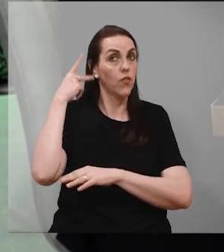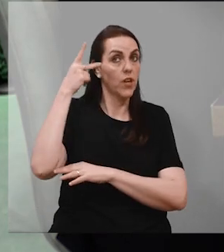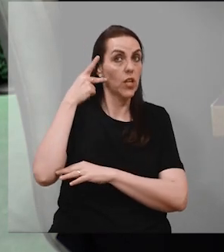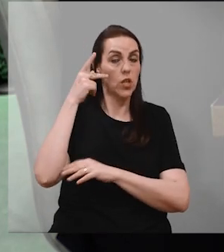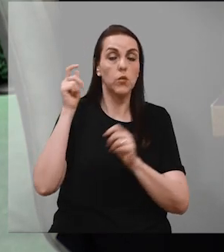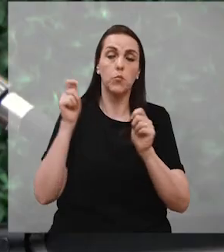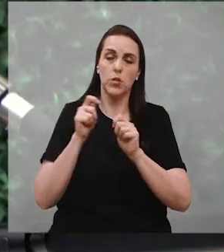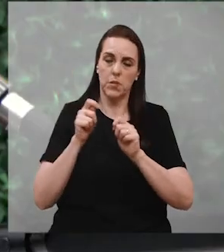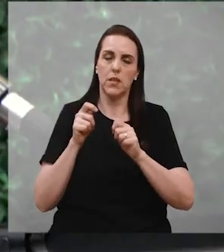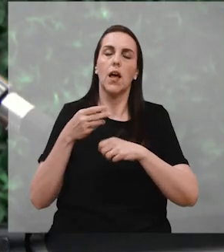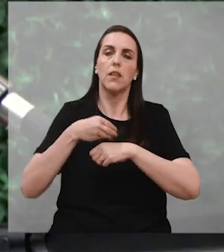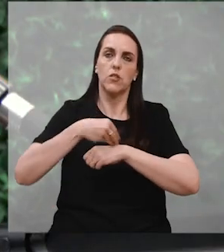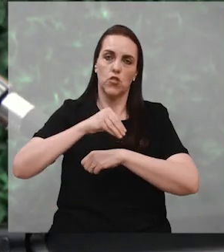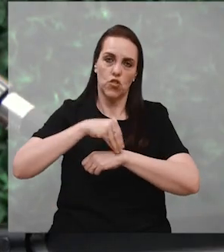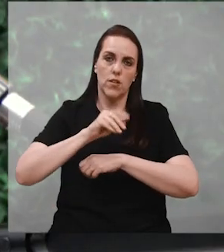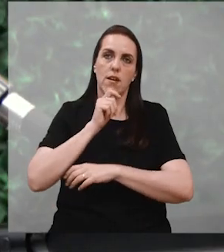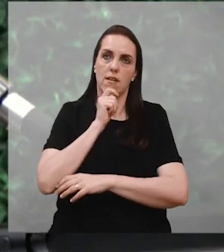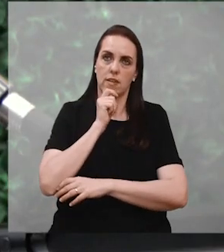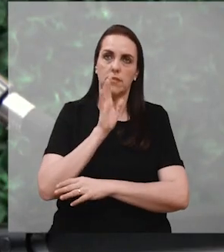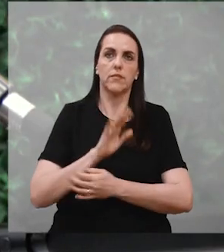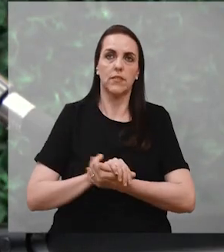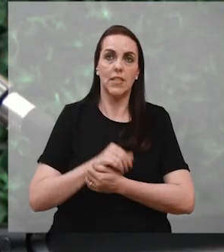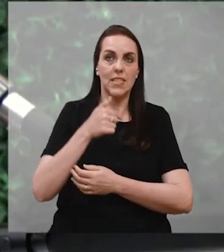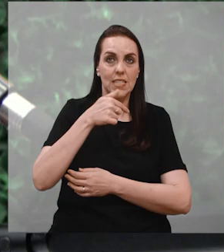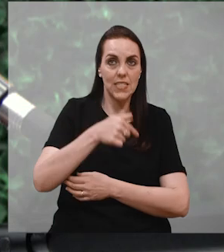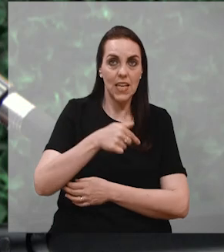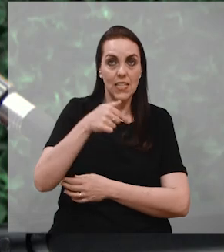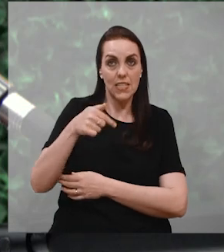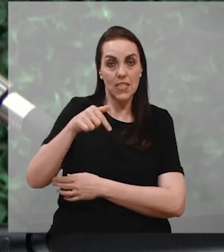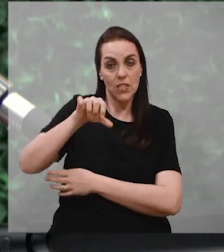vereadores ainda podem realizar indicações, né?